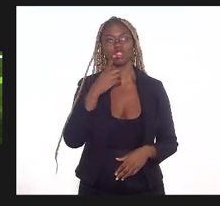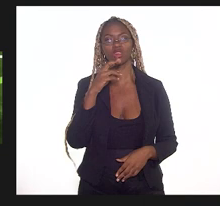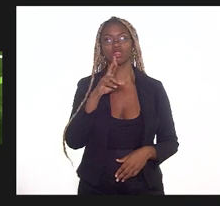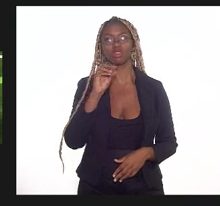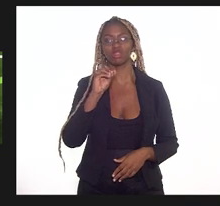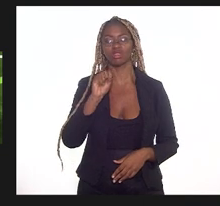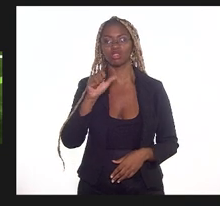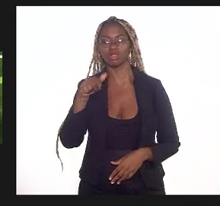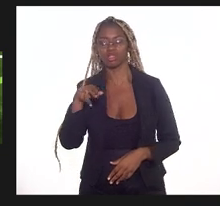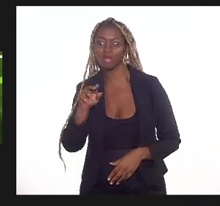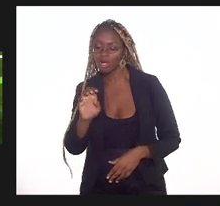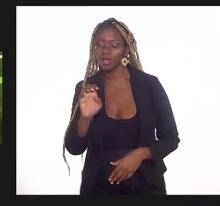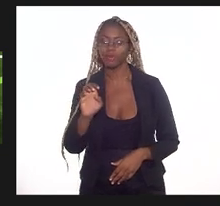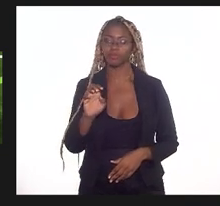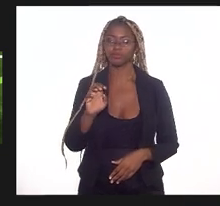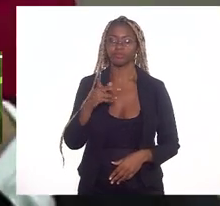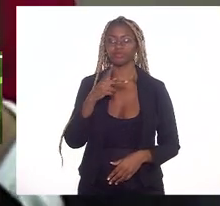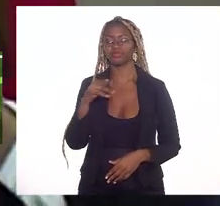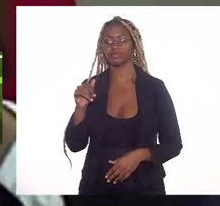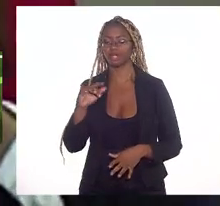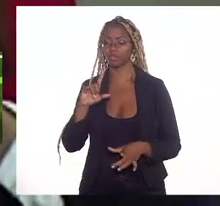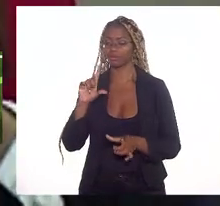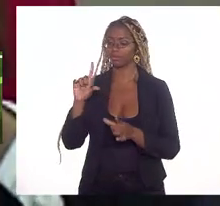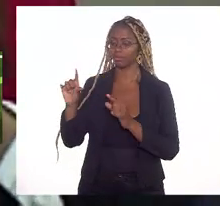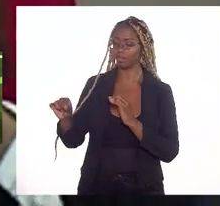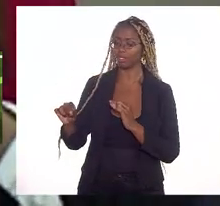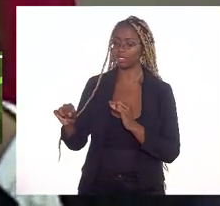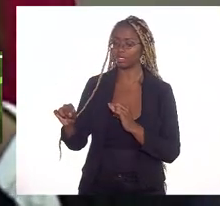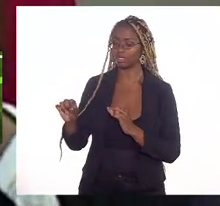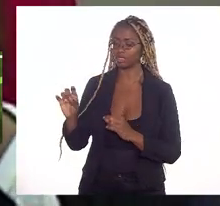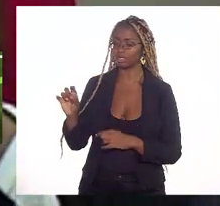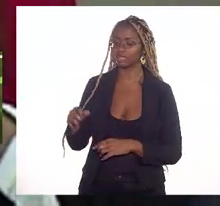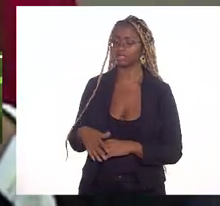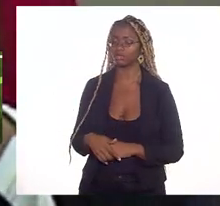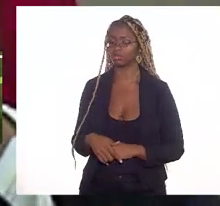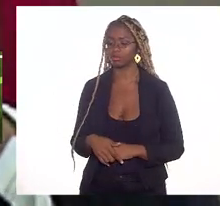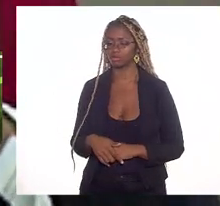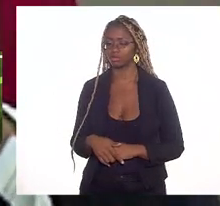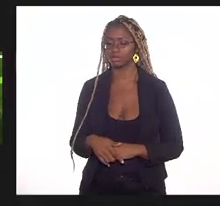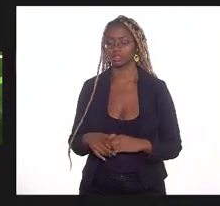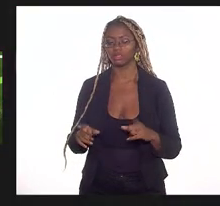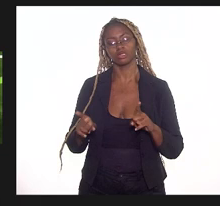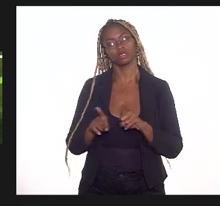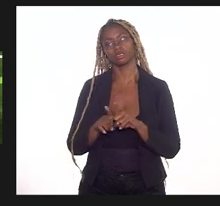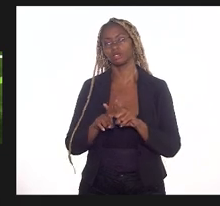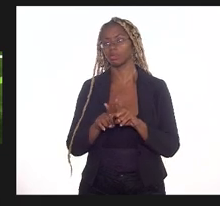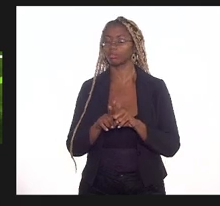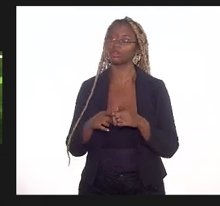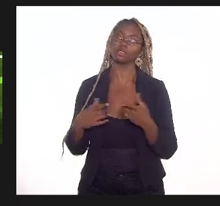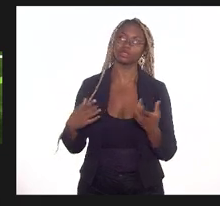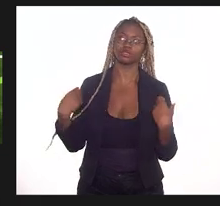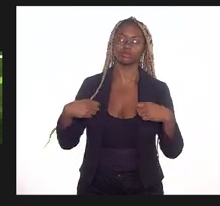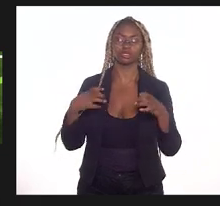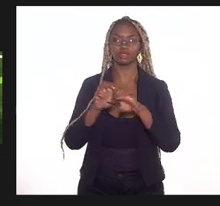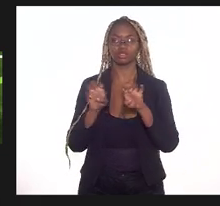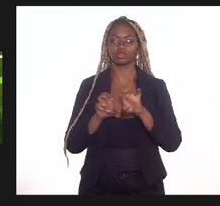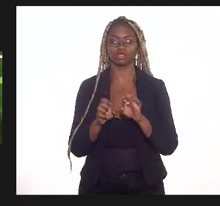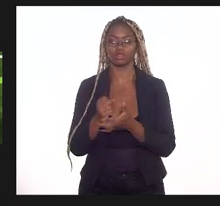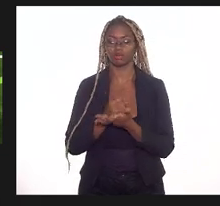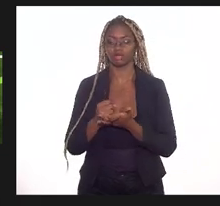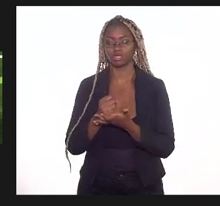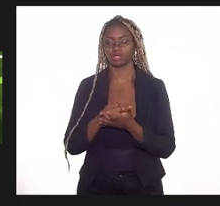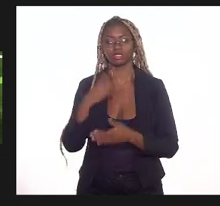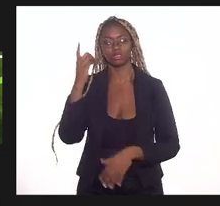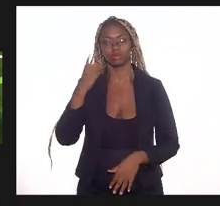o pai vai embora, deixa a mãe muitas vezes sozinha, e aí a gente precisa estar dando estrutura a essa família. Deputada